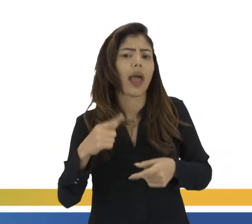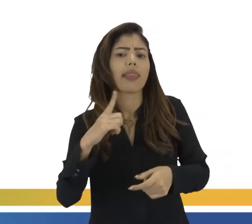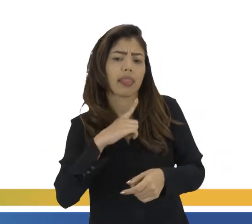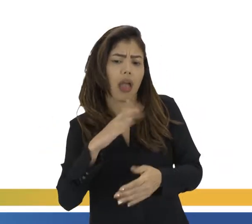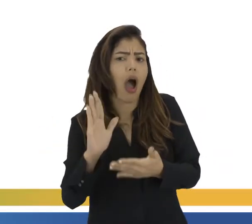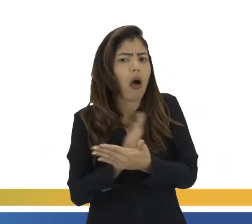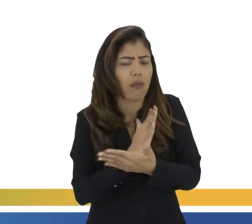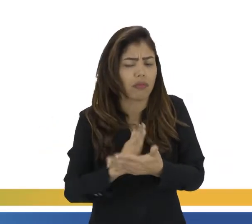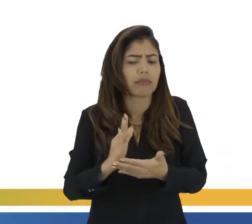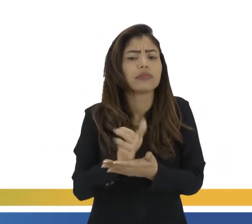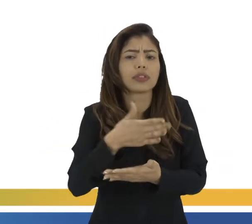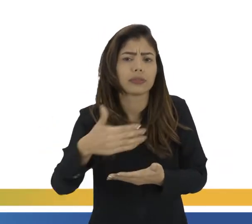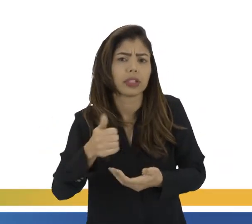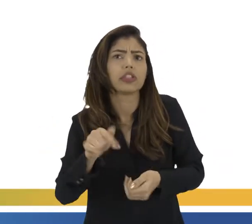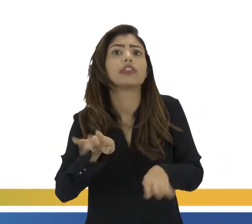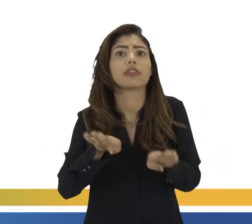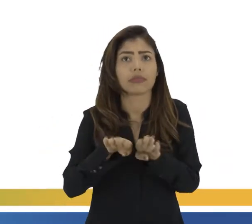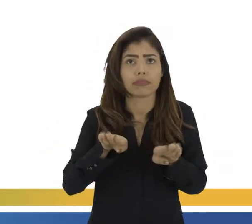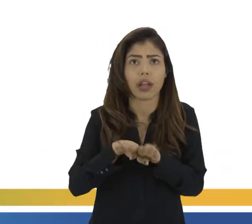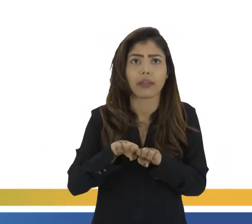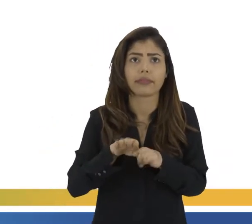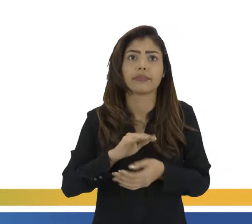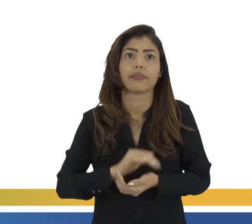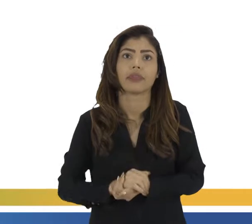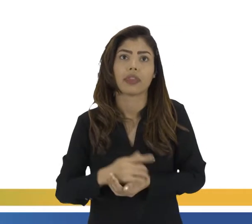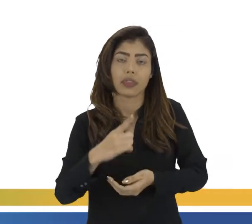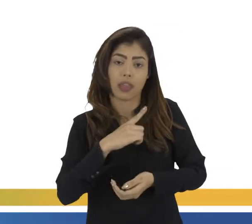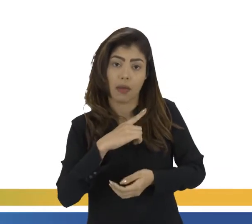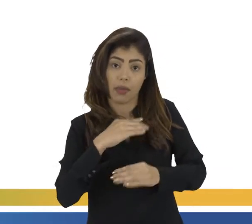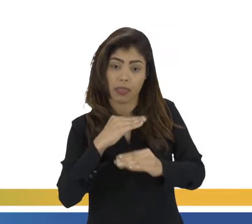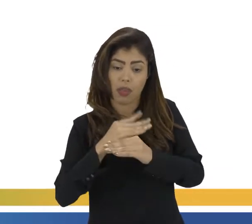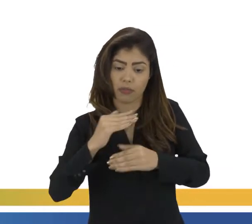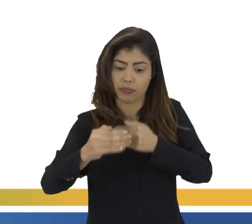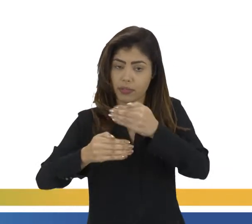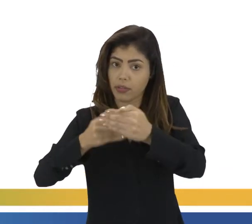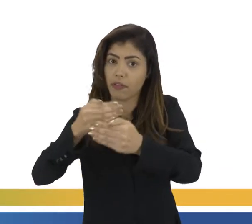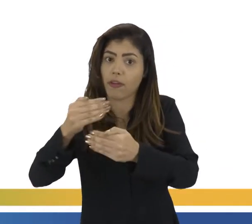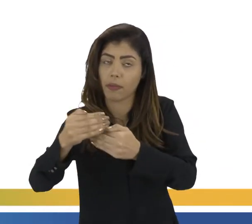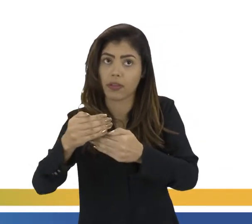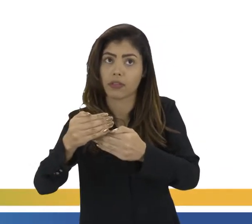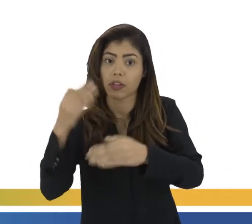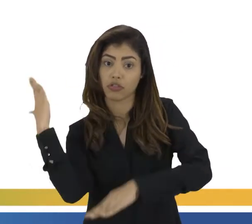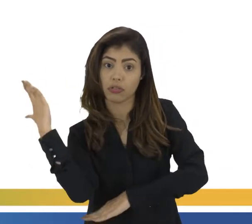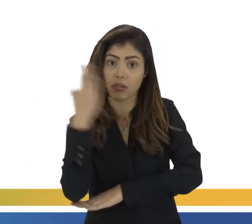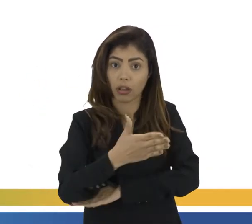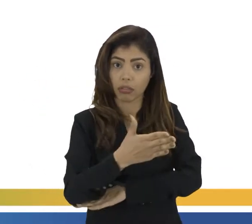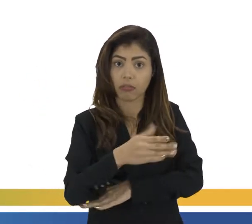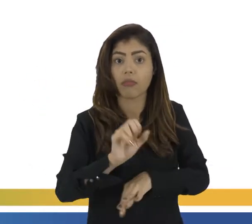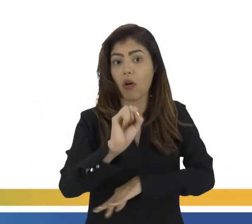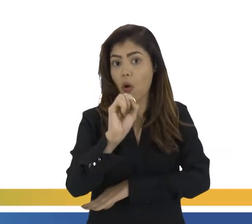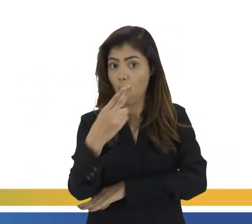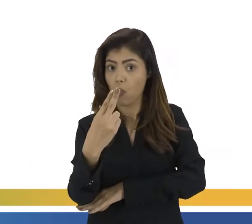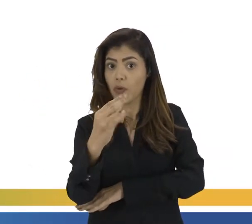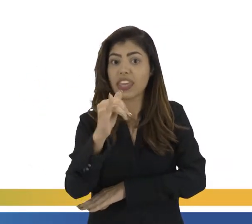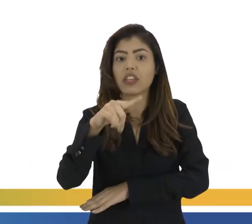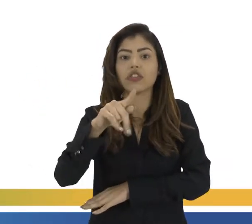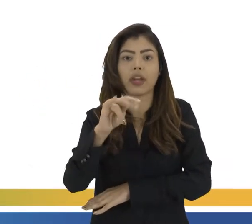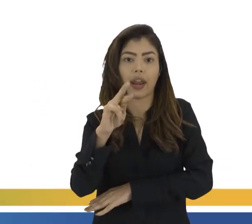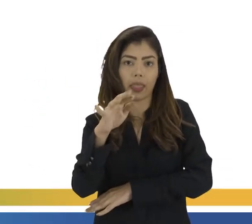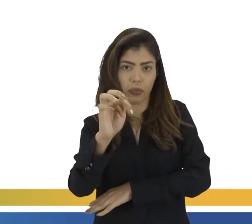de fecundação, ok? E o desenvolvimento também pode ser indireto e o desenvolvimento